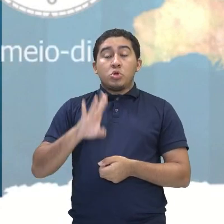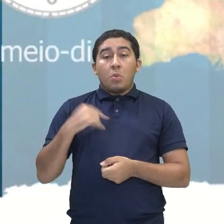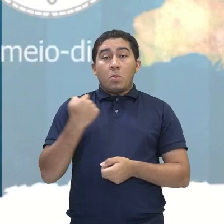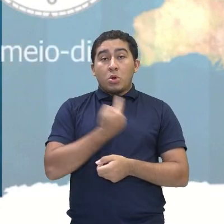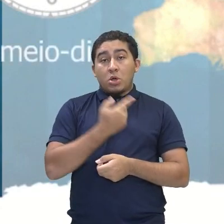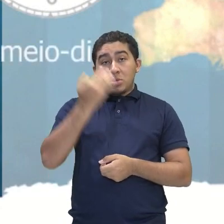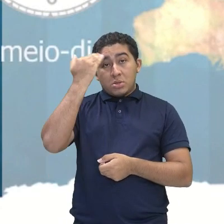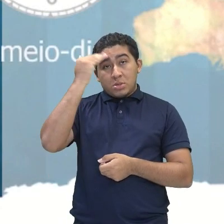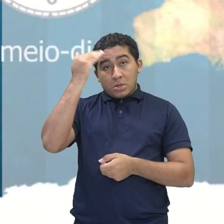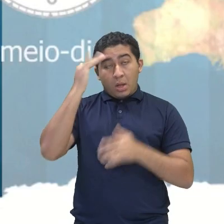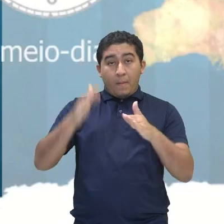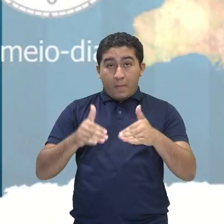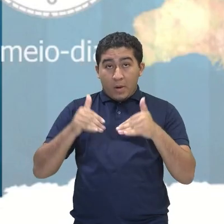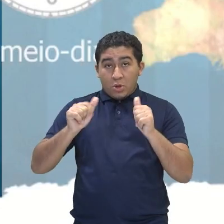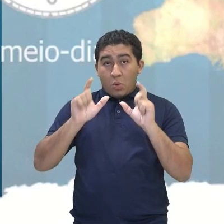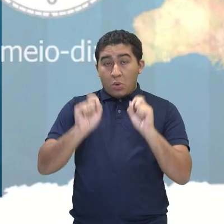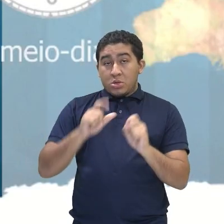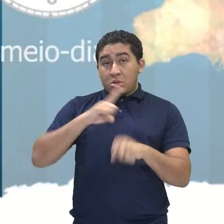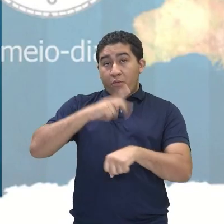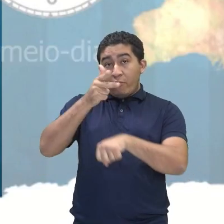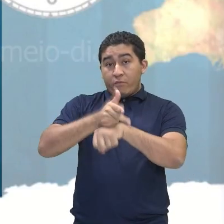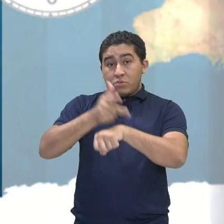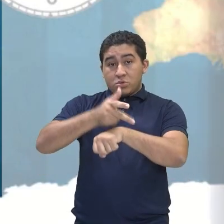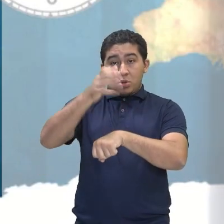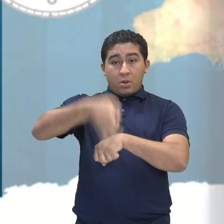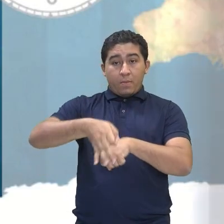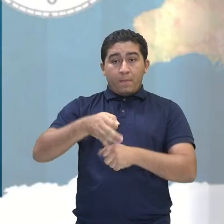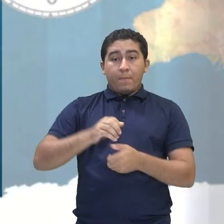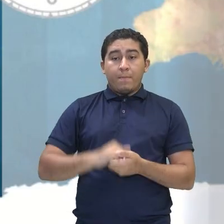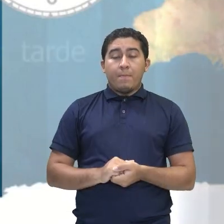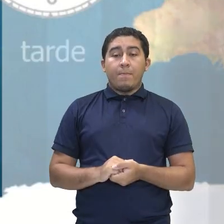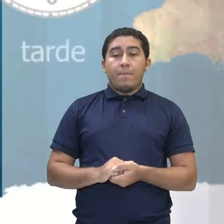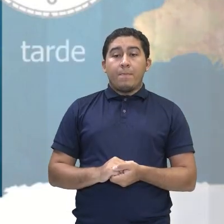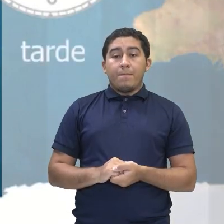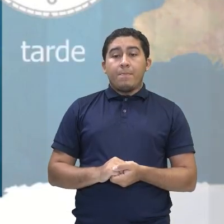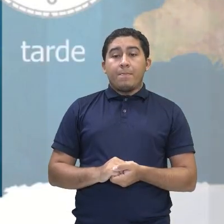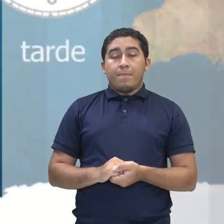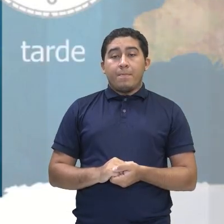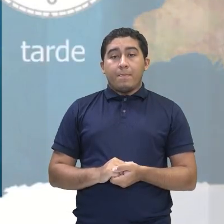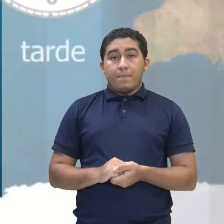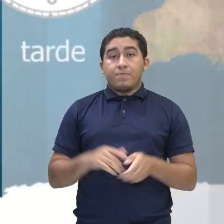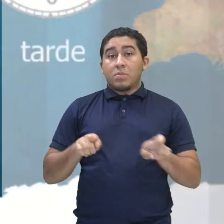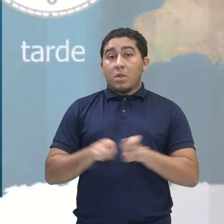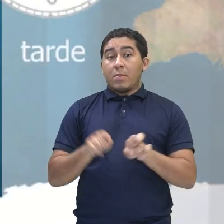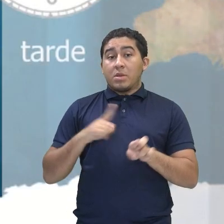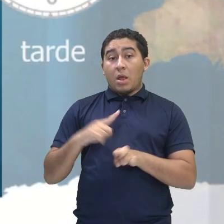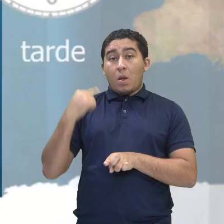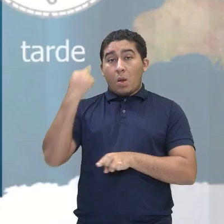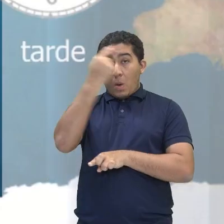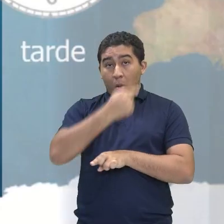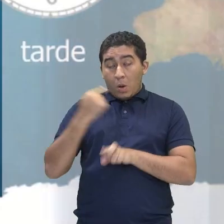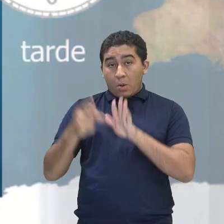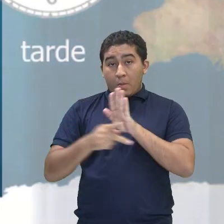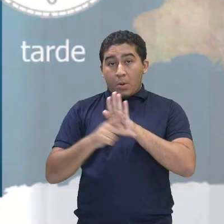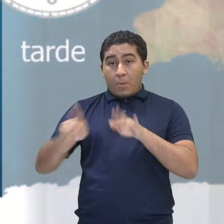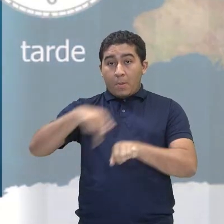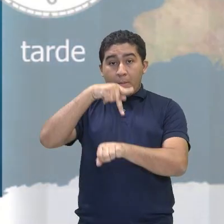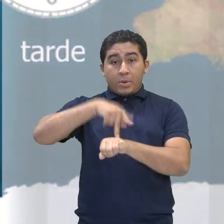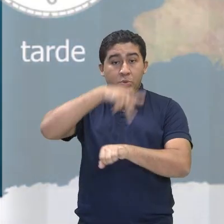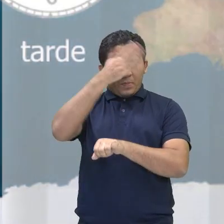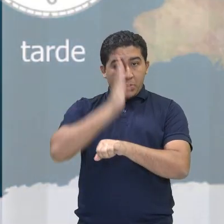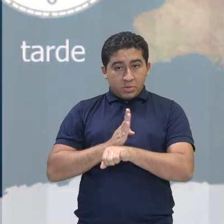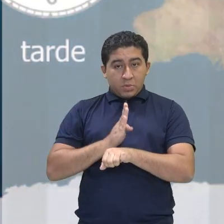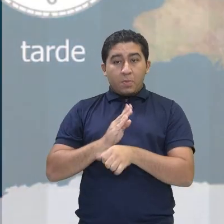mais nessas animações. E aí nós temos os fusos horários do Brasil. Aí a gente vai